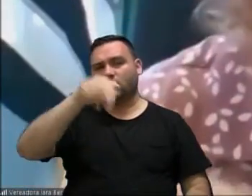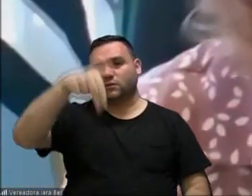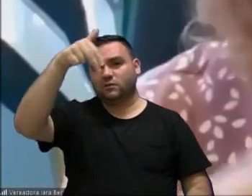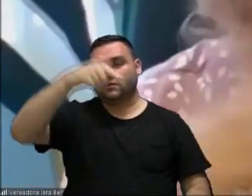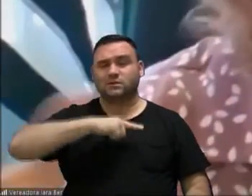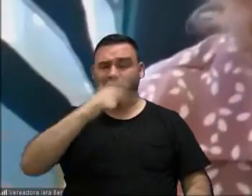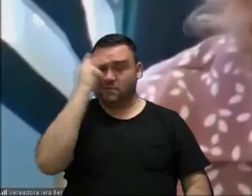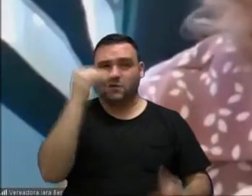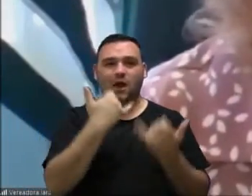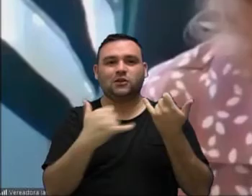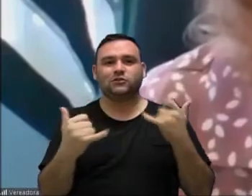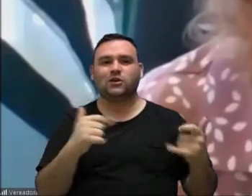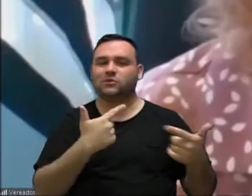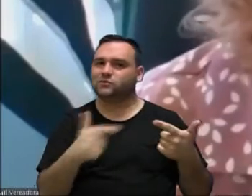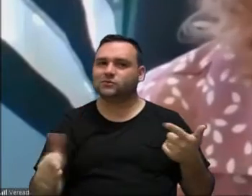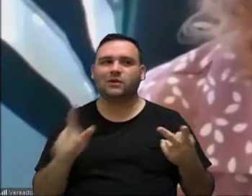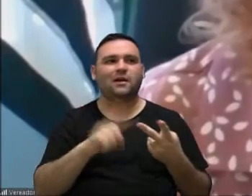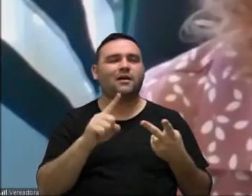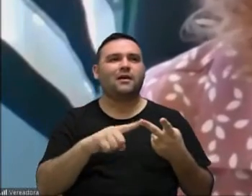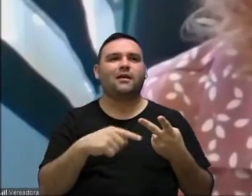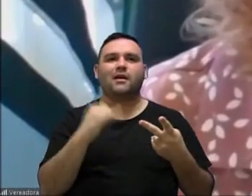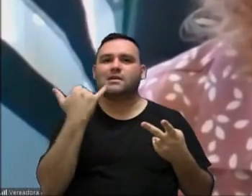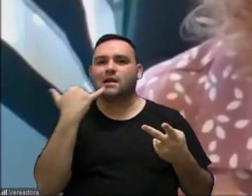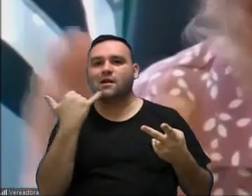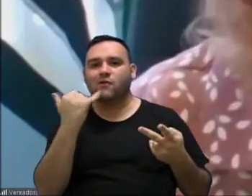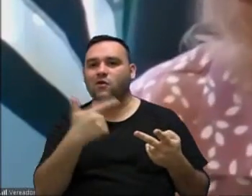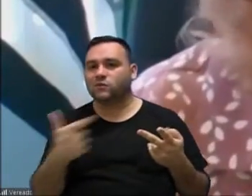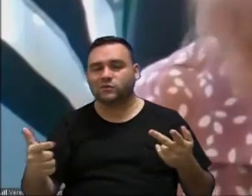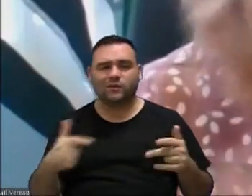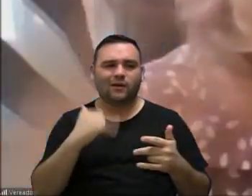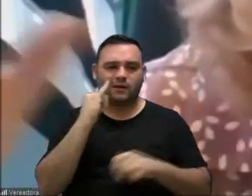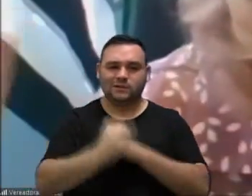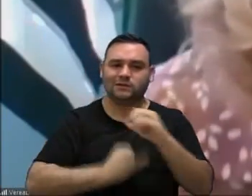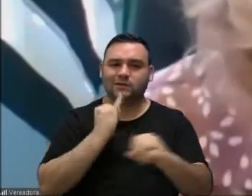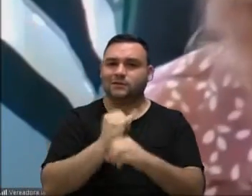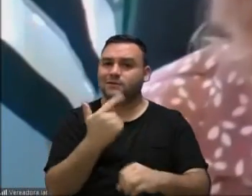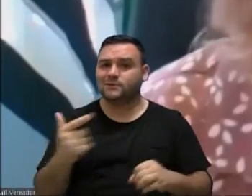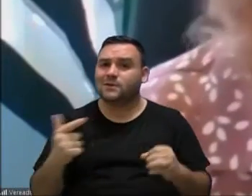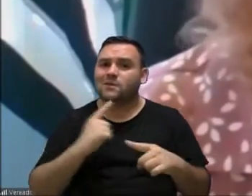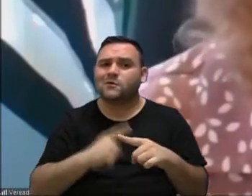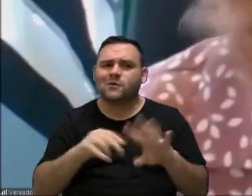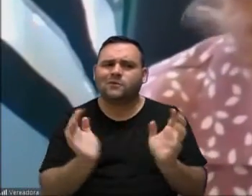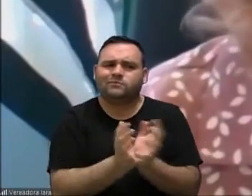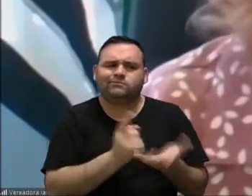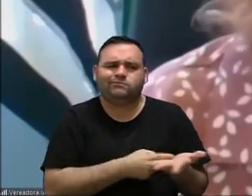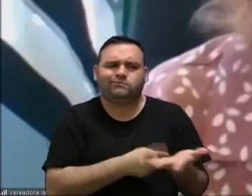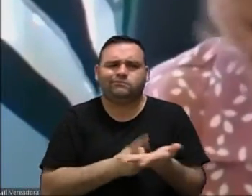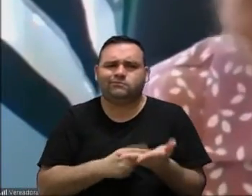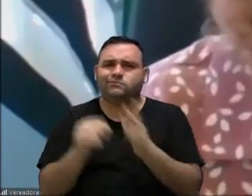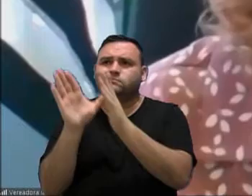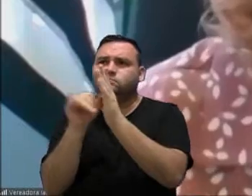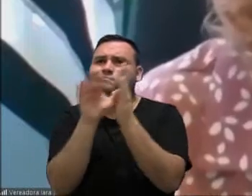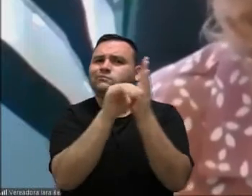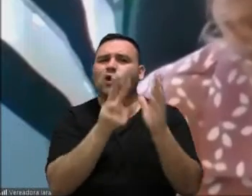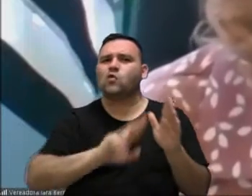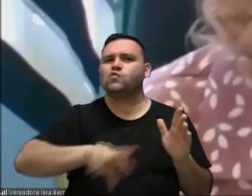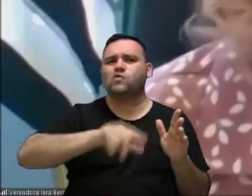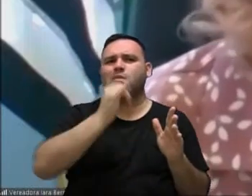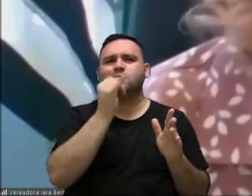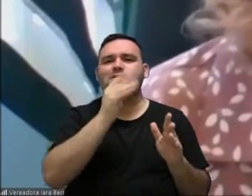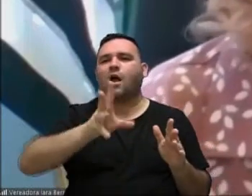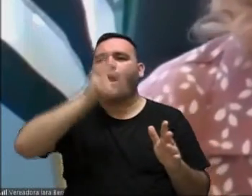eletricidade sem telefone sem internet mas é que para mim é grupo organizado fazendo isso não é